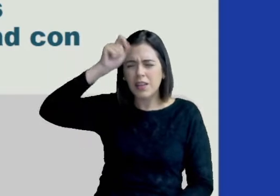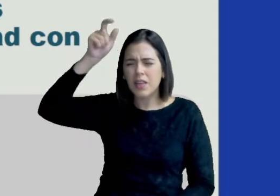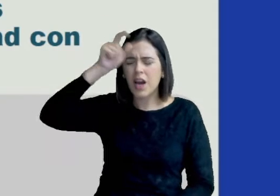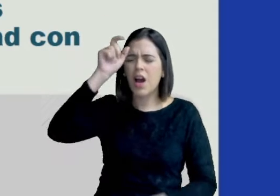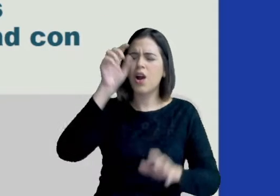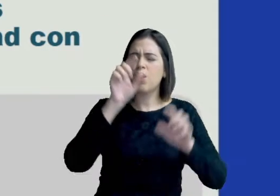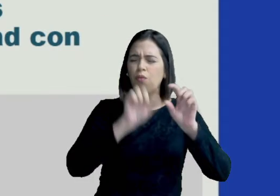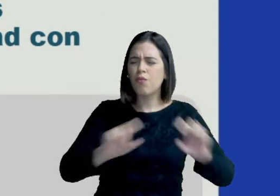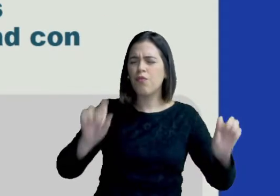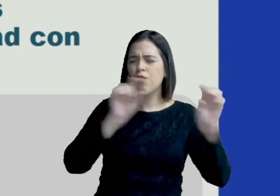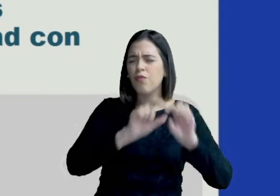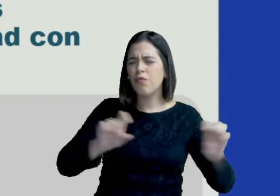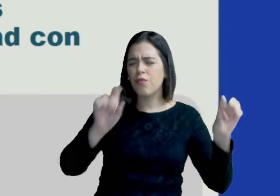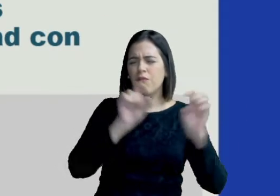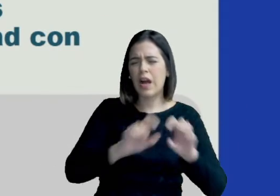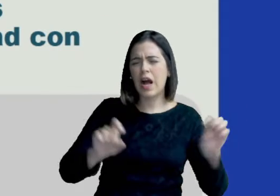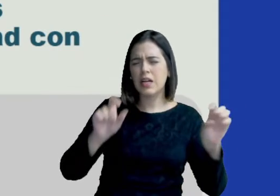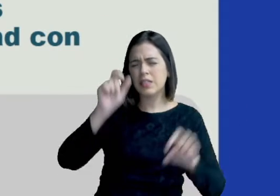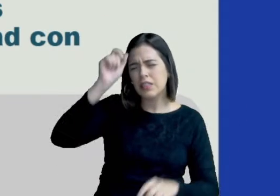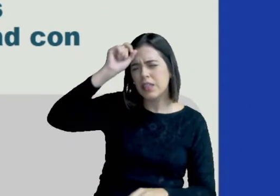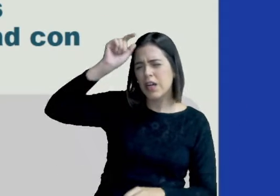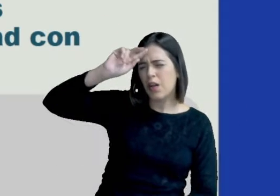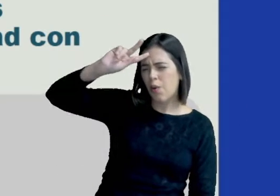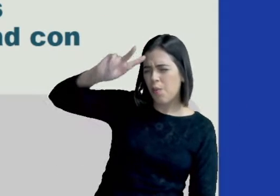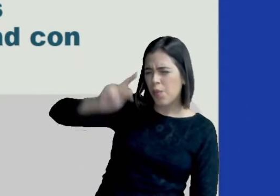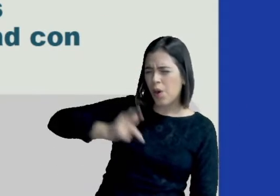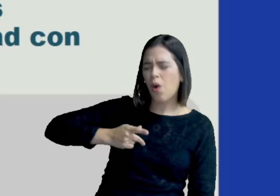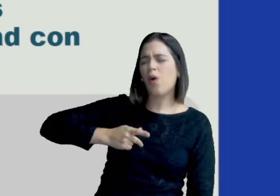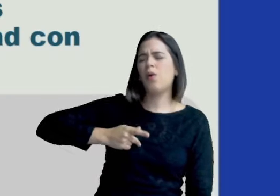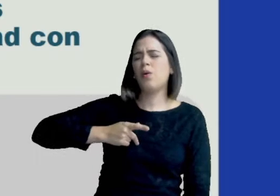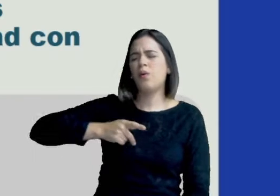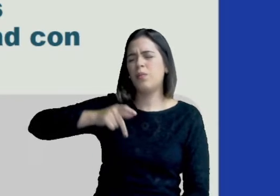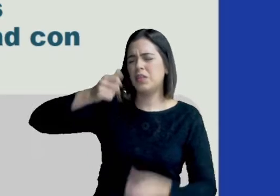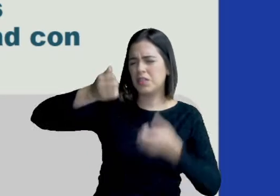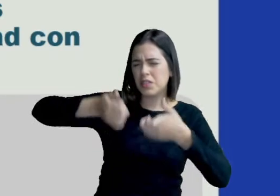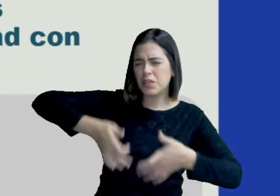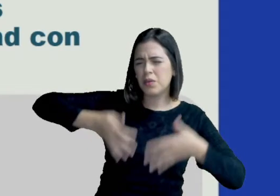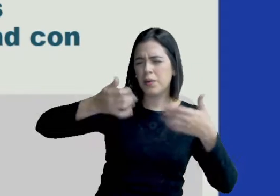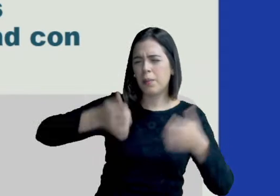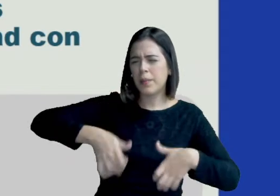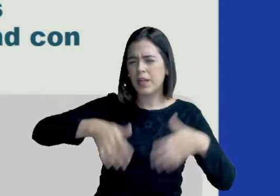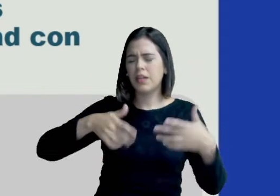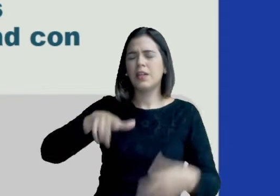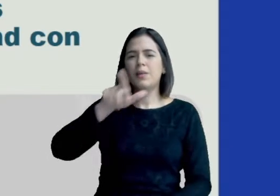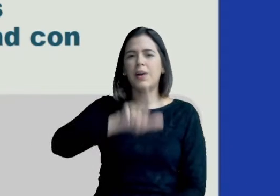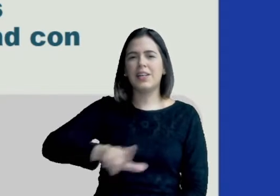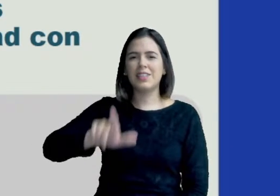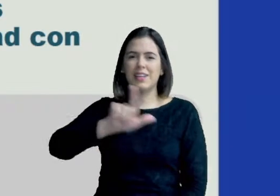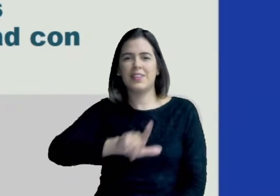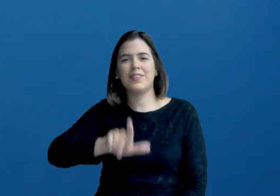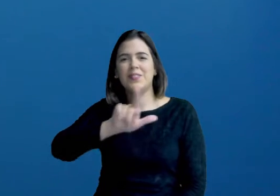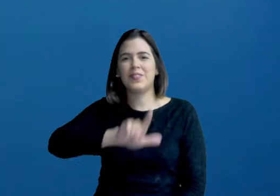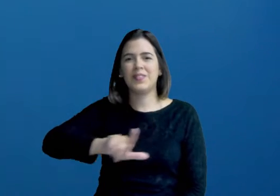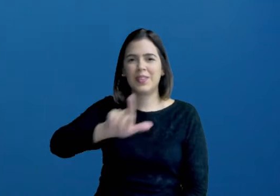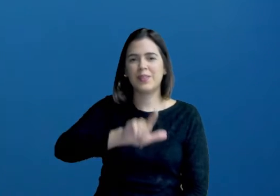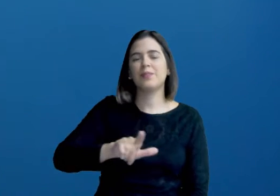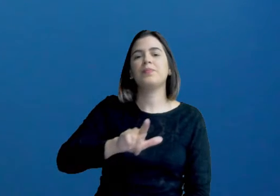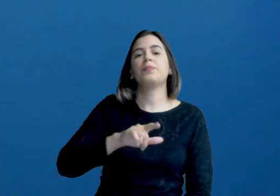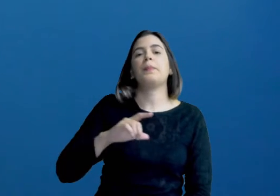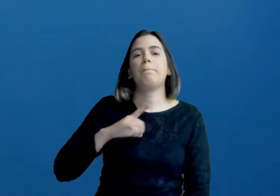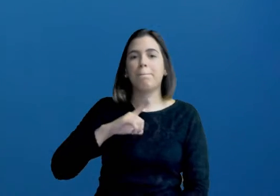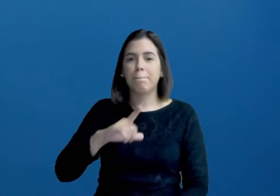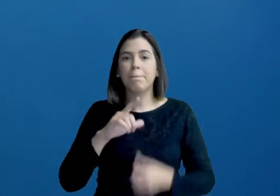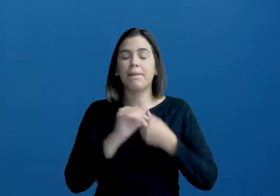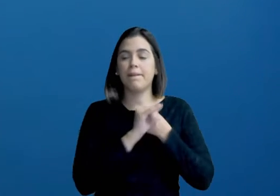creativa com frases interpretativas próprias de sua irmandade com a literatura. Então,